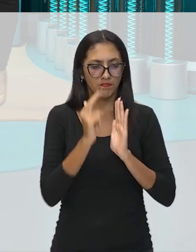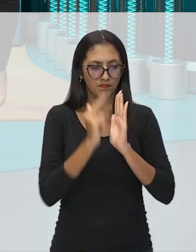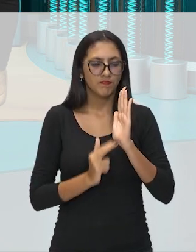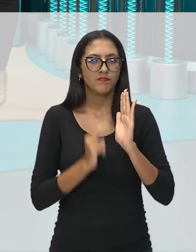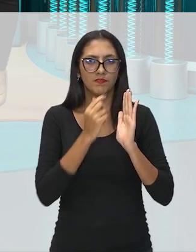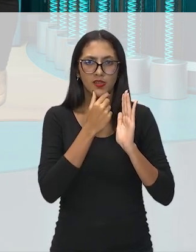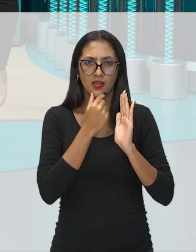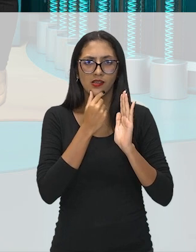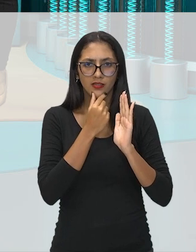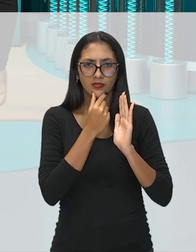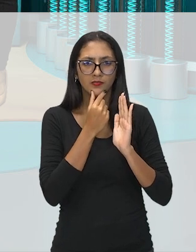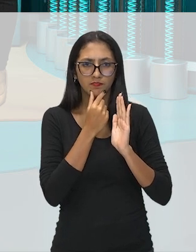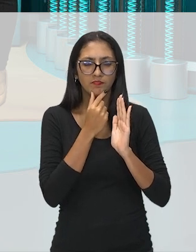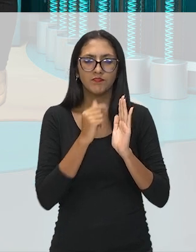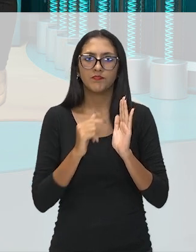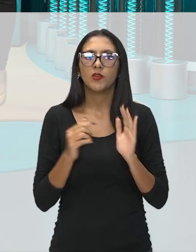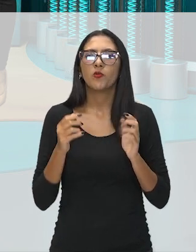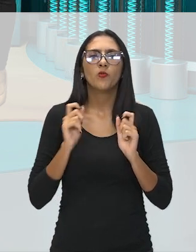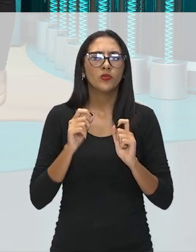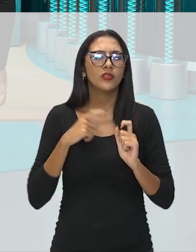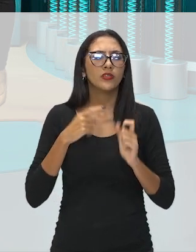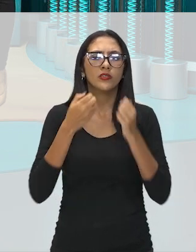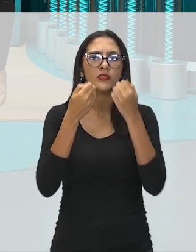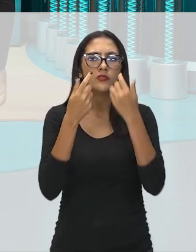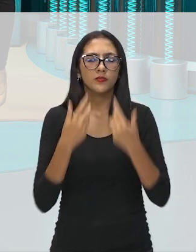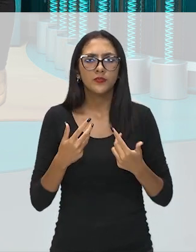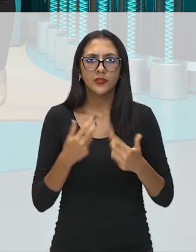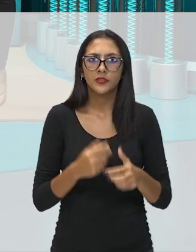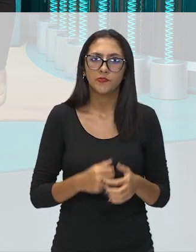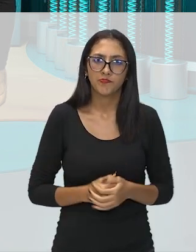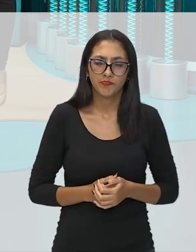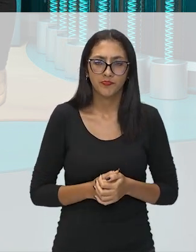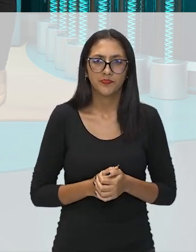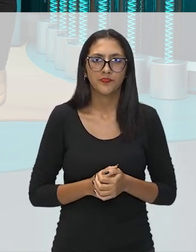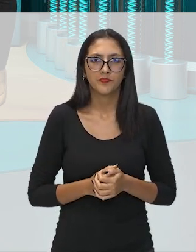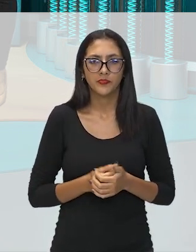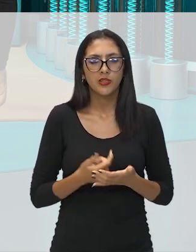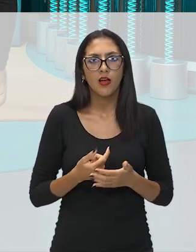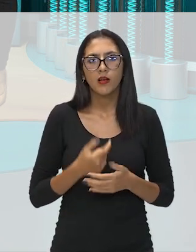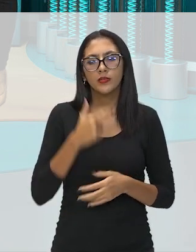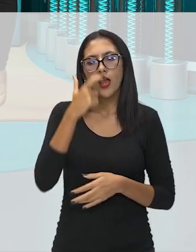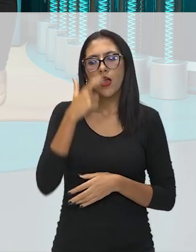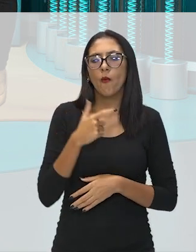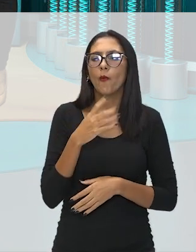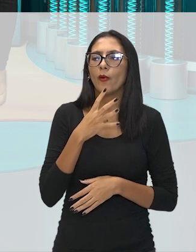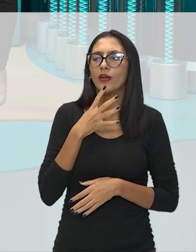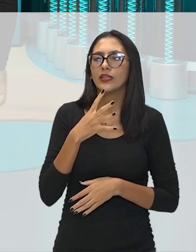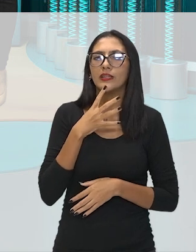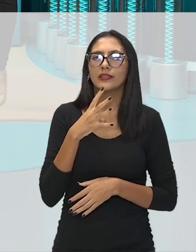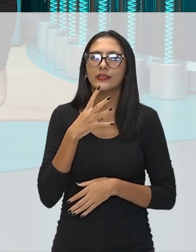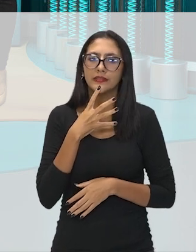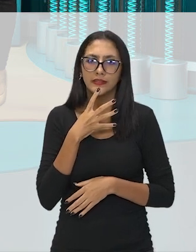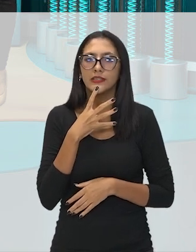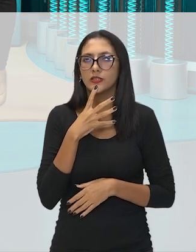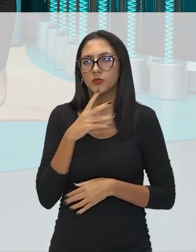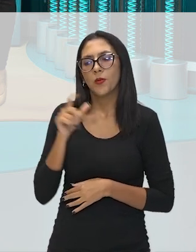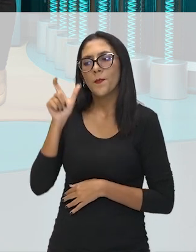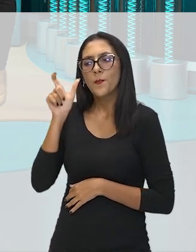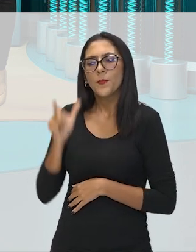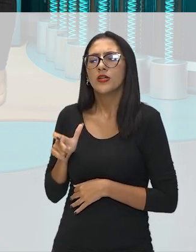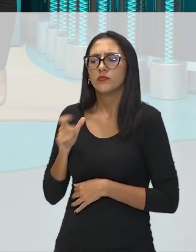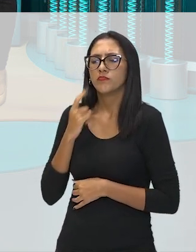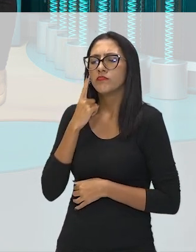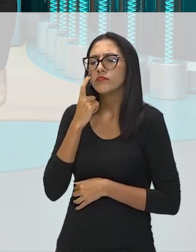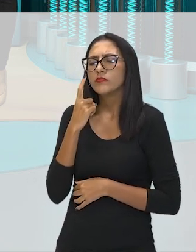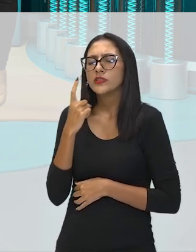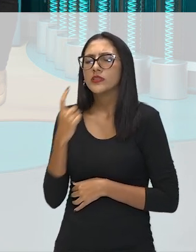eu estou contando aqui para vocês? Que eu conheci uma pessoa muito interessante enquanto eu estava